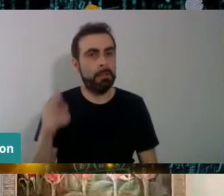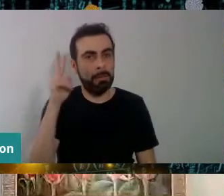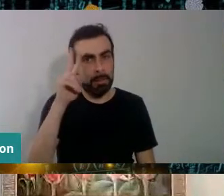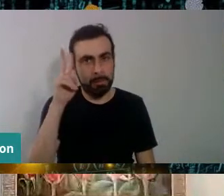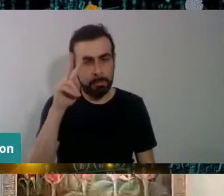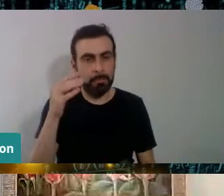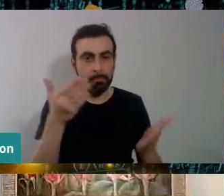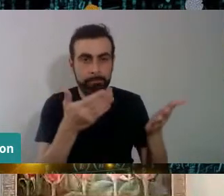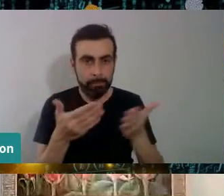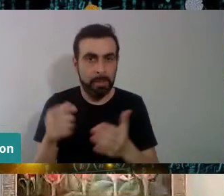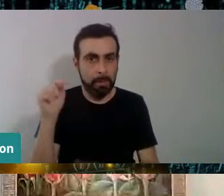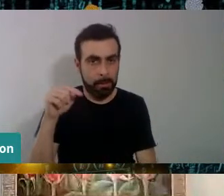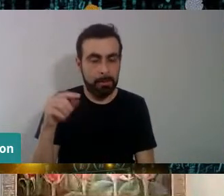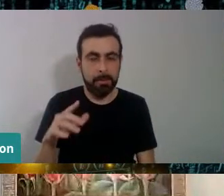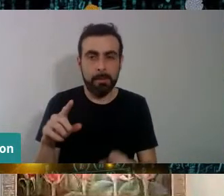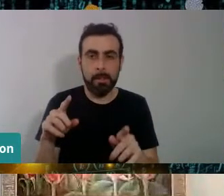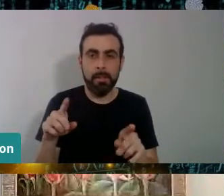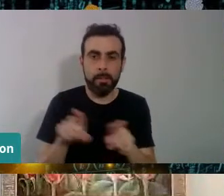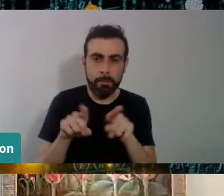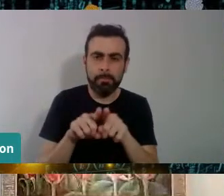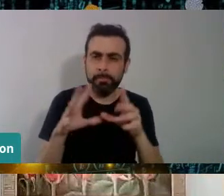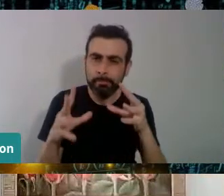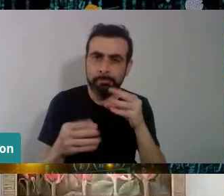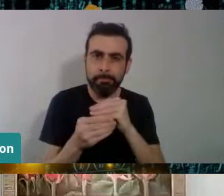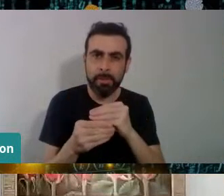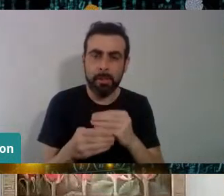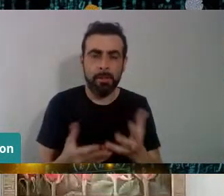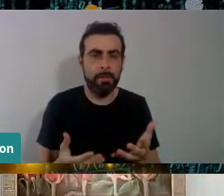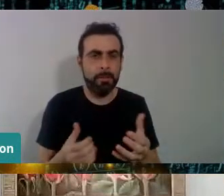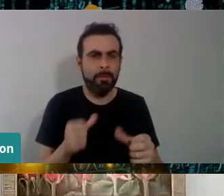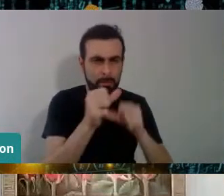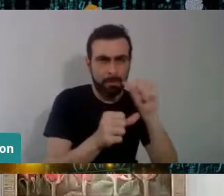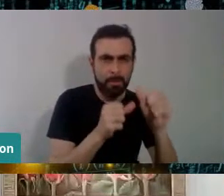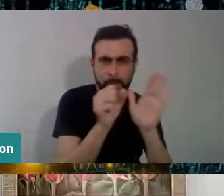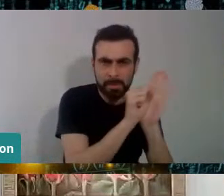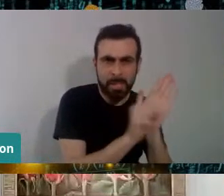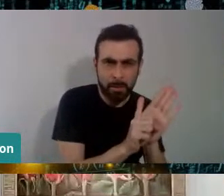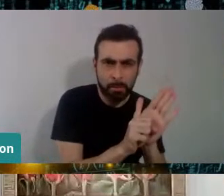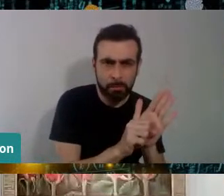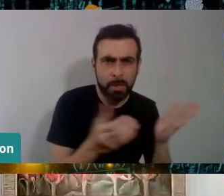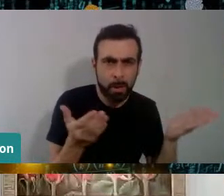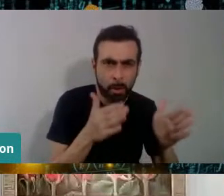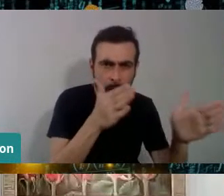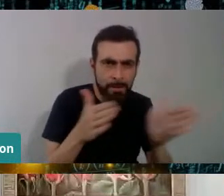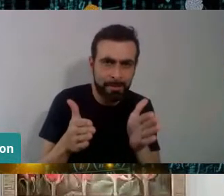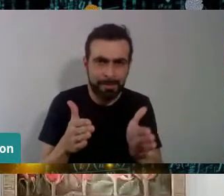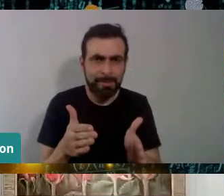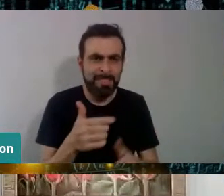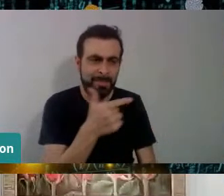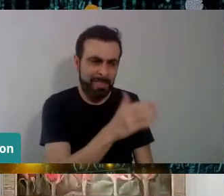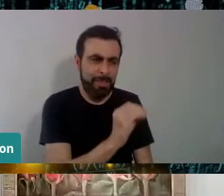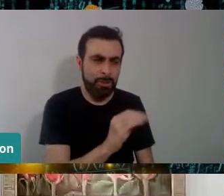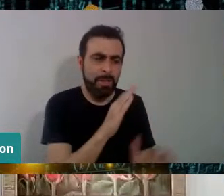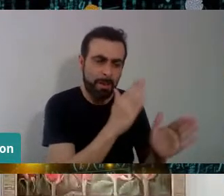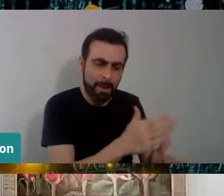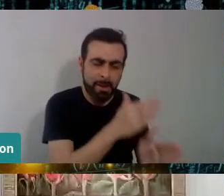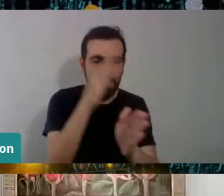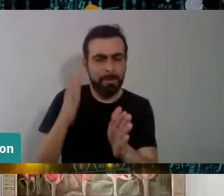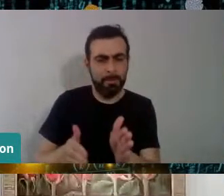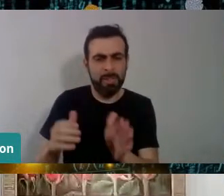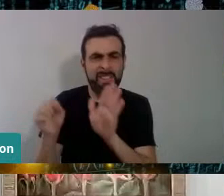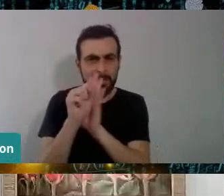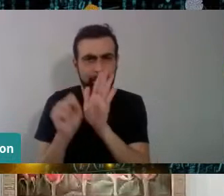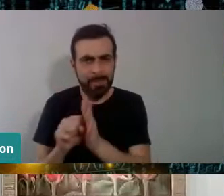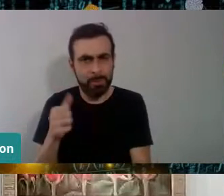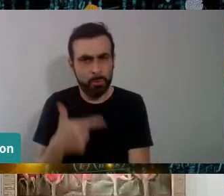agora vamos passar para o século XXI, né? Nós estamos até agora falando do século XX, né? Do